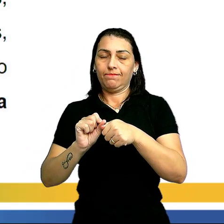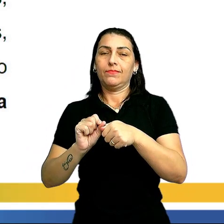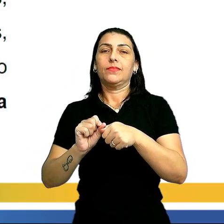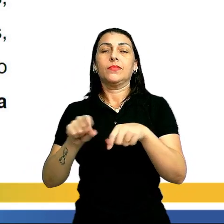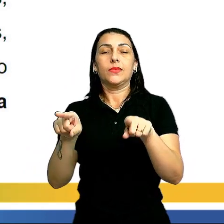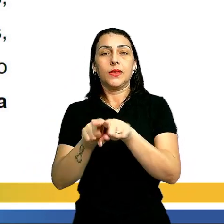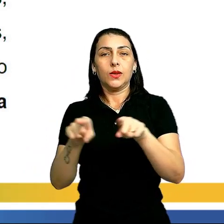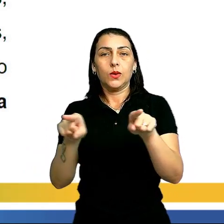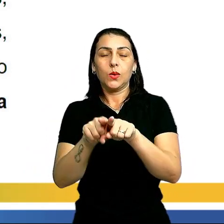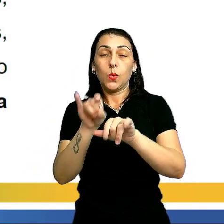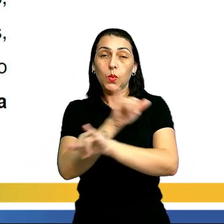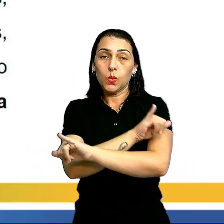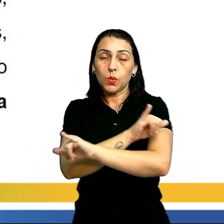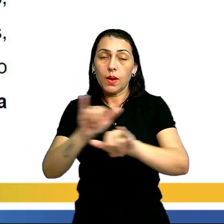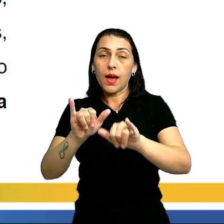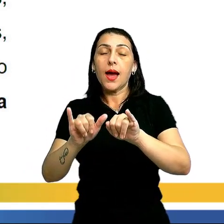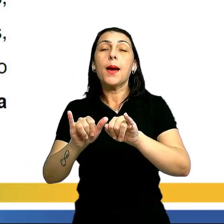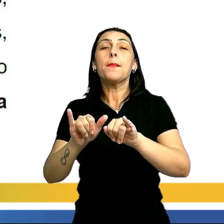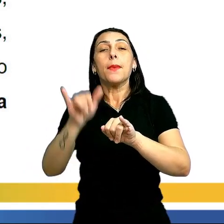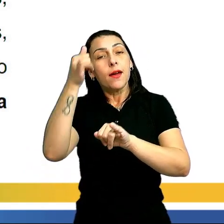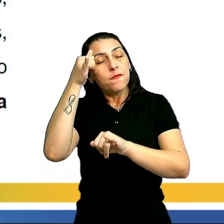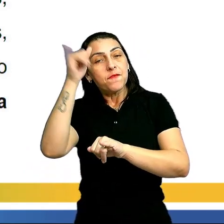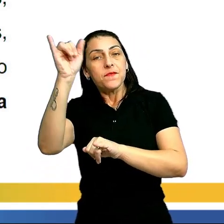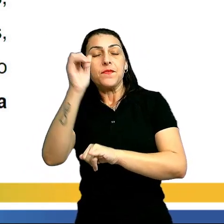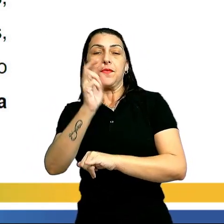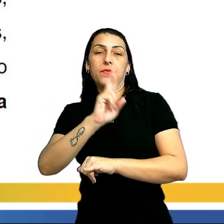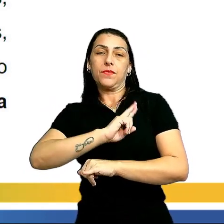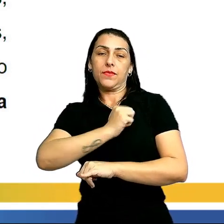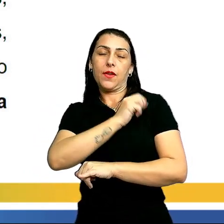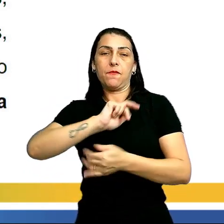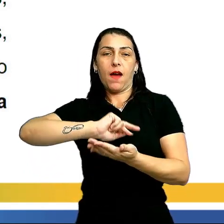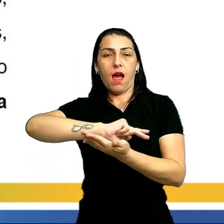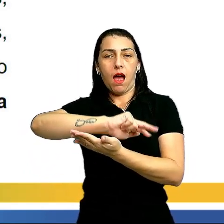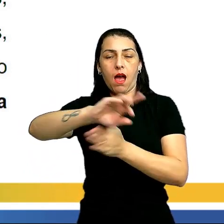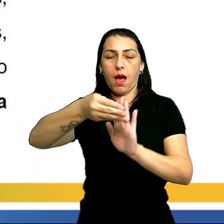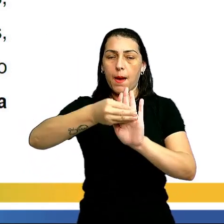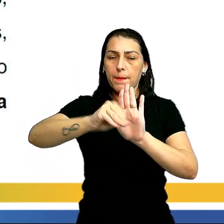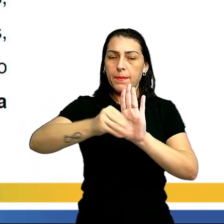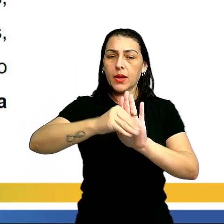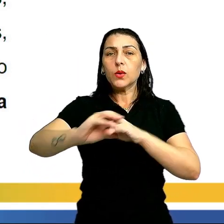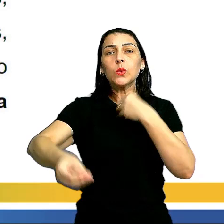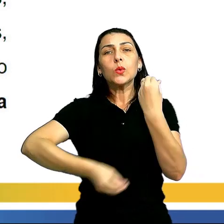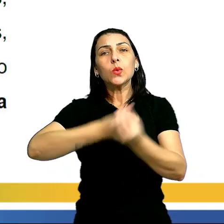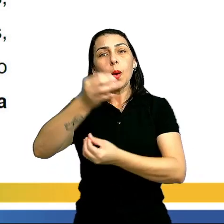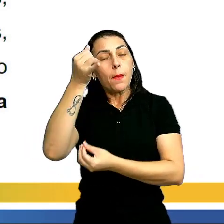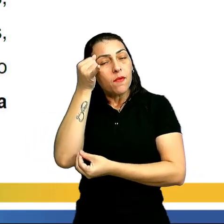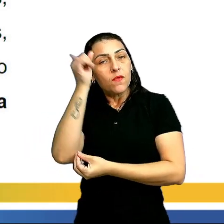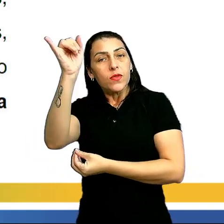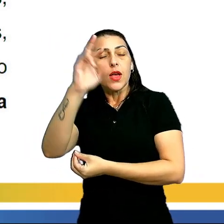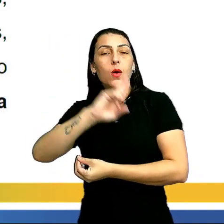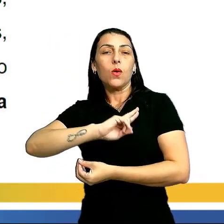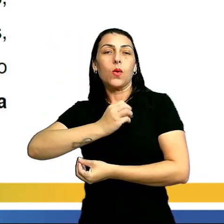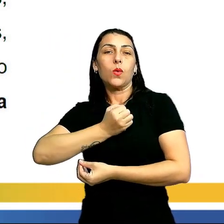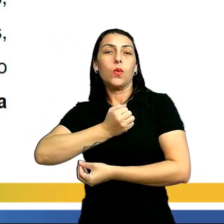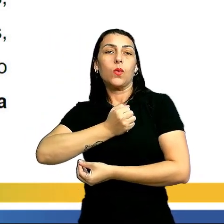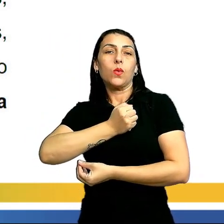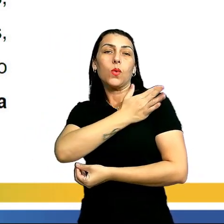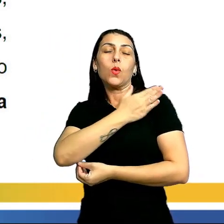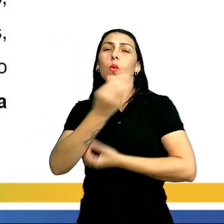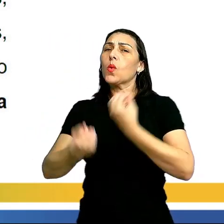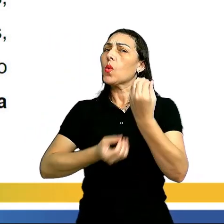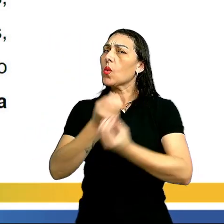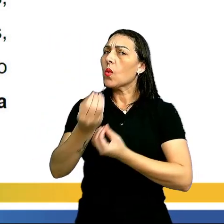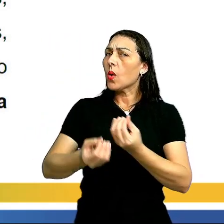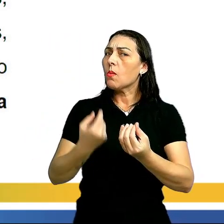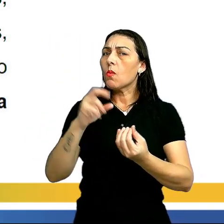com campanhas antirracistas nas diversas mídias. Como é que eu vou combater o racismo? De que modo? De que